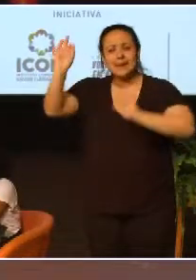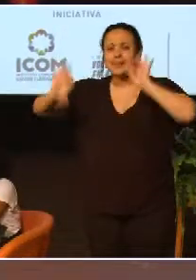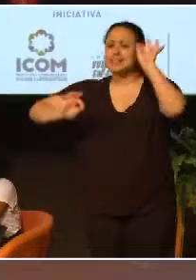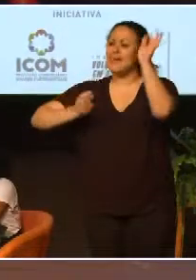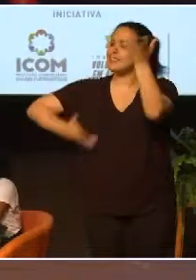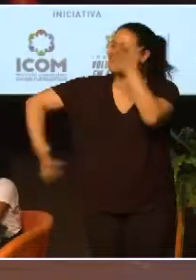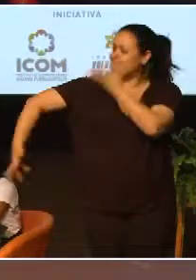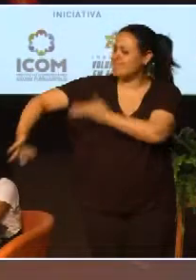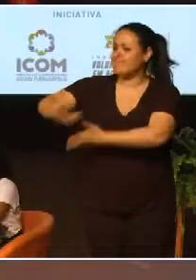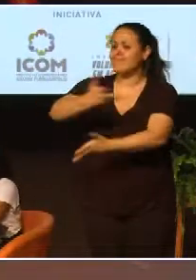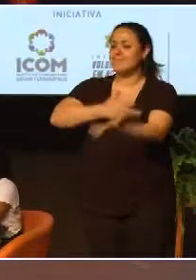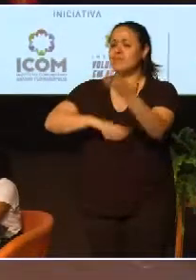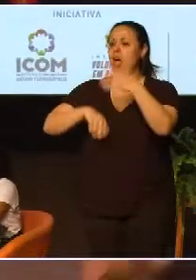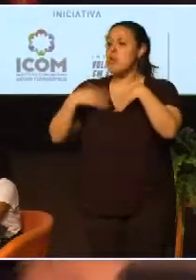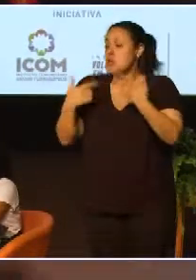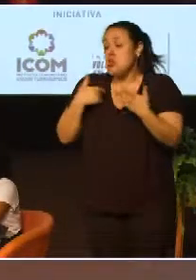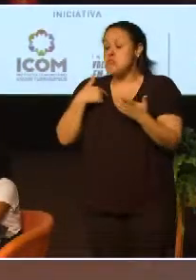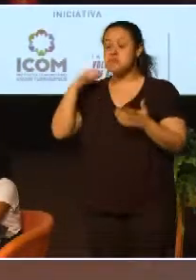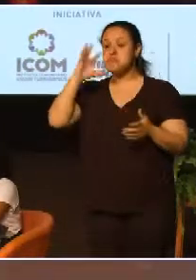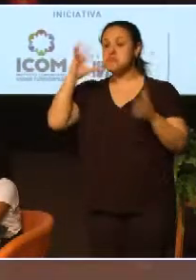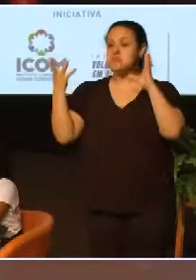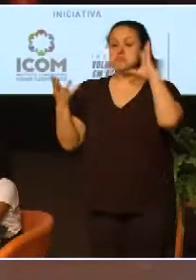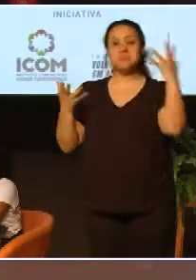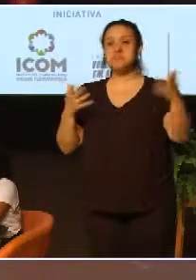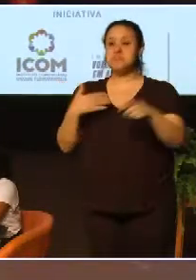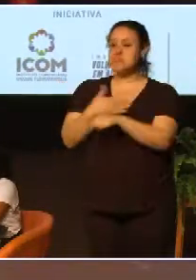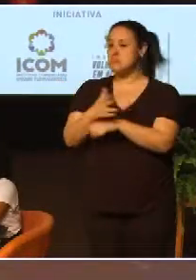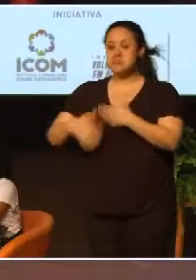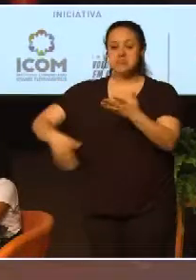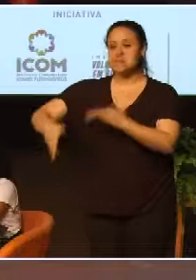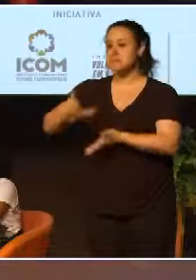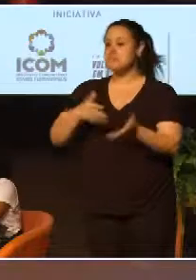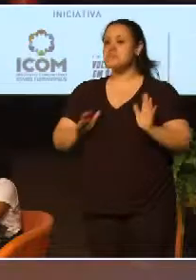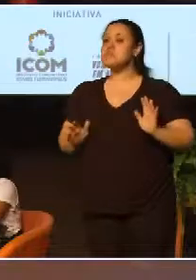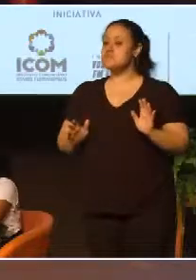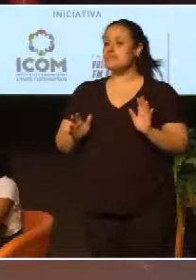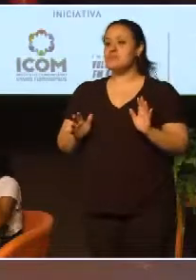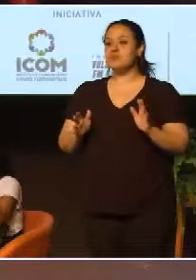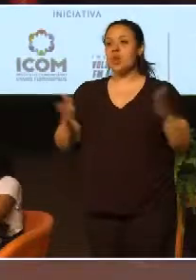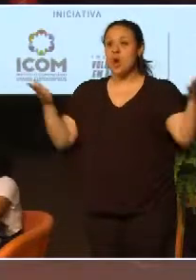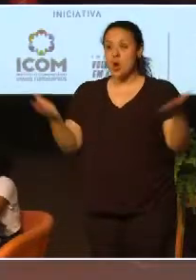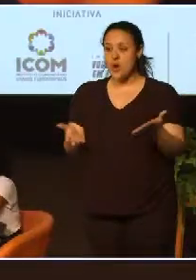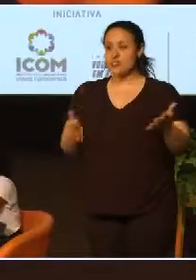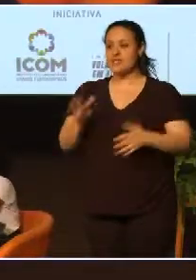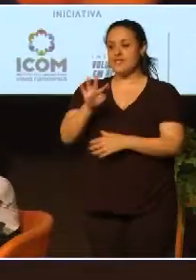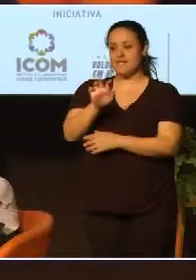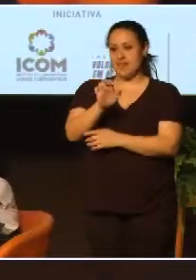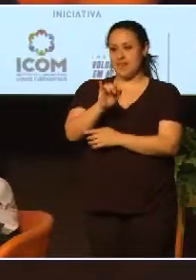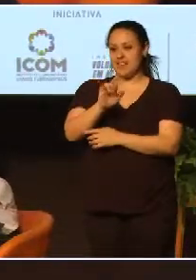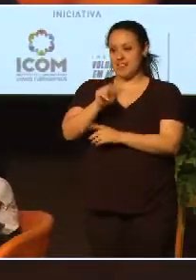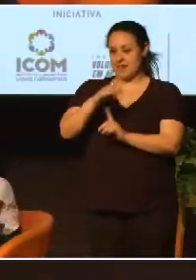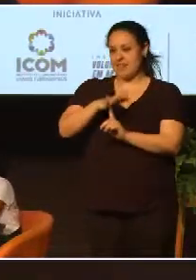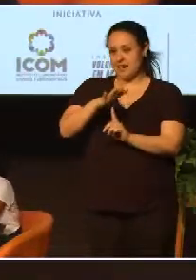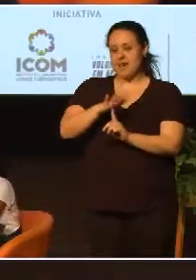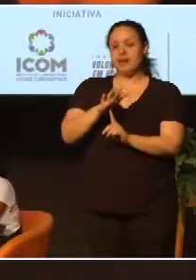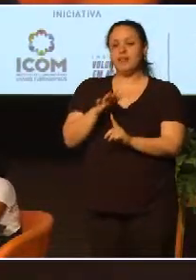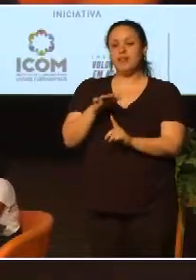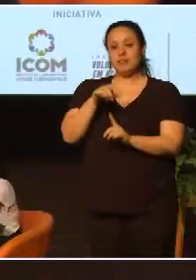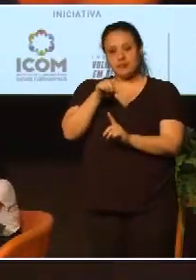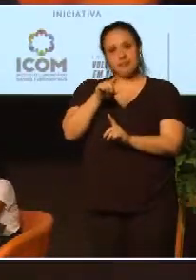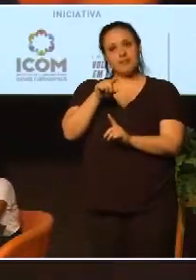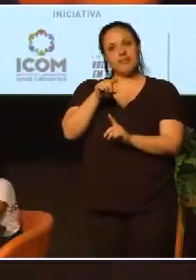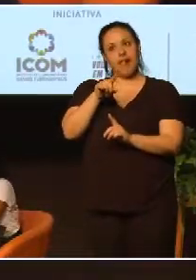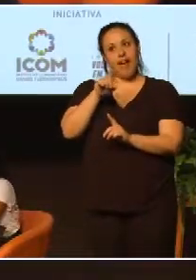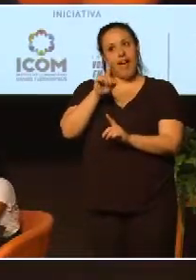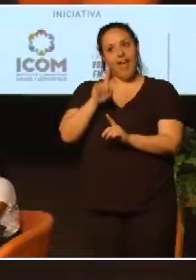fui dando conta da minha vida. E hoje a feira ela é um modelo intuitivo, um pouco do que a minha bisavó trazia enquanto